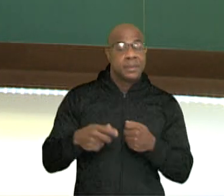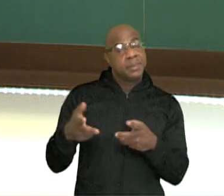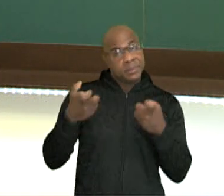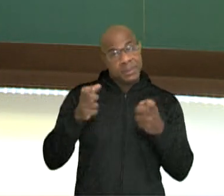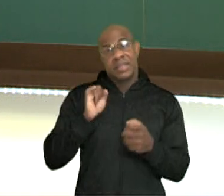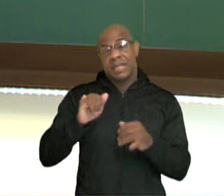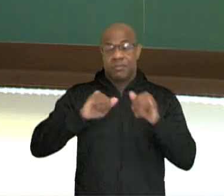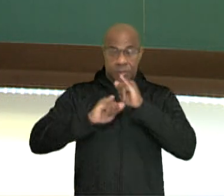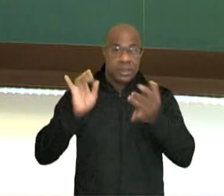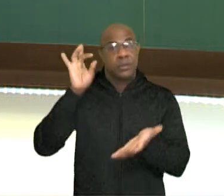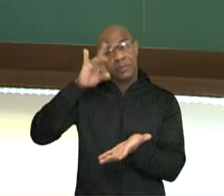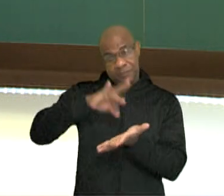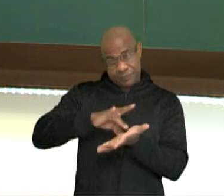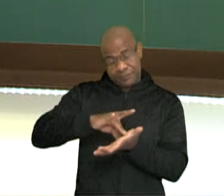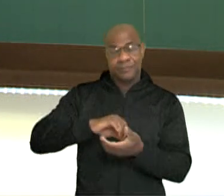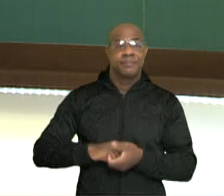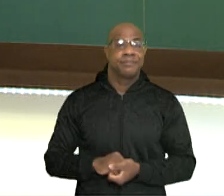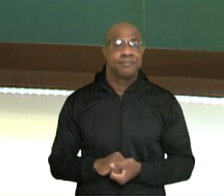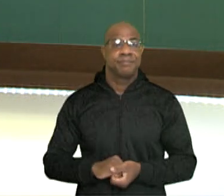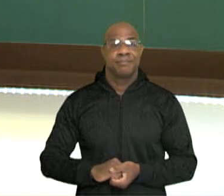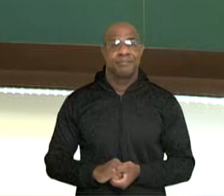é real, bem importante isso.